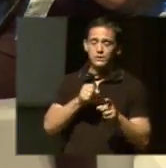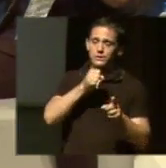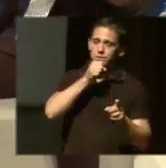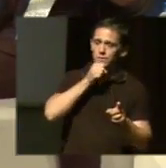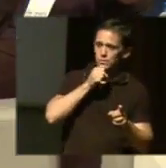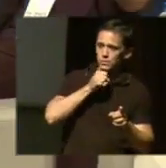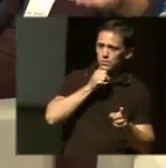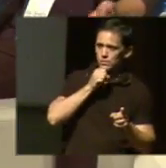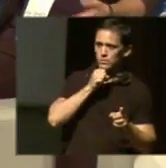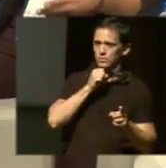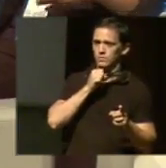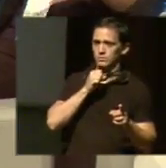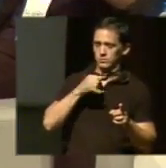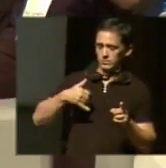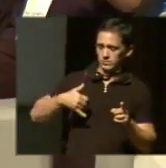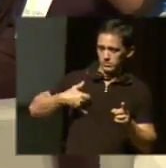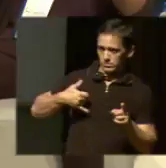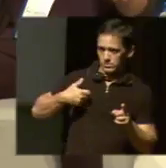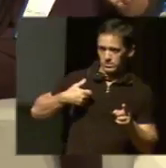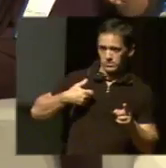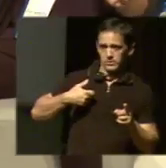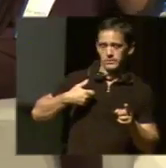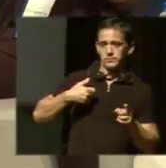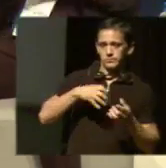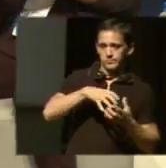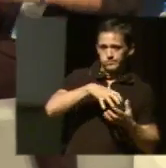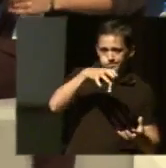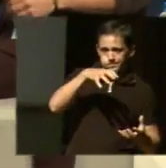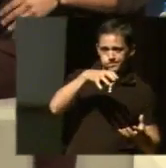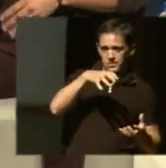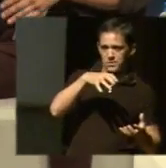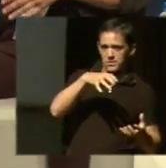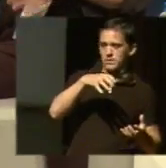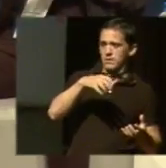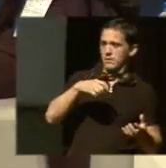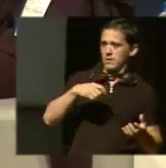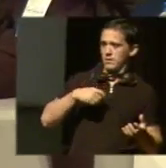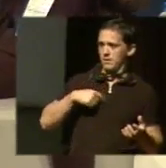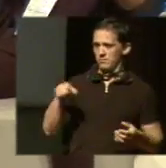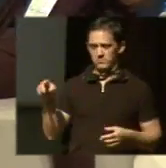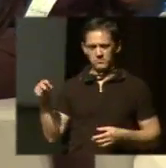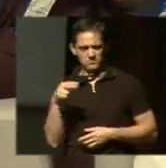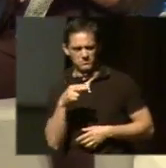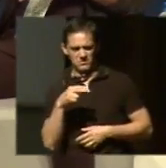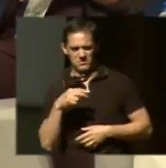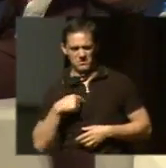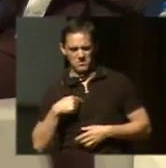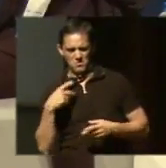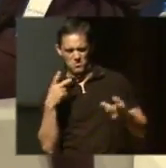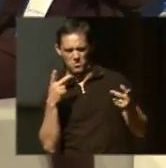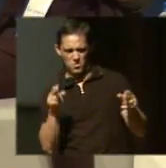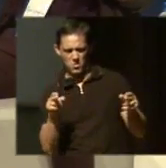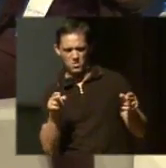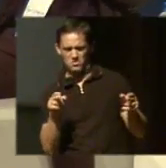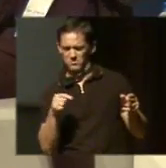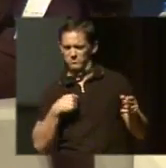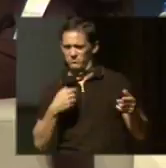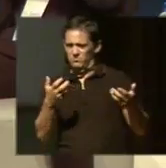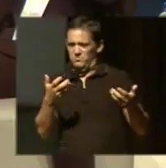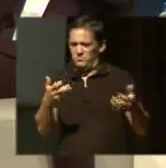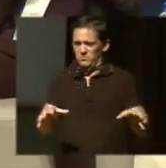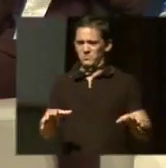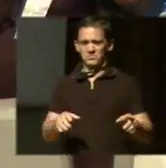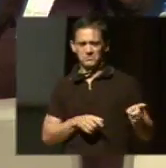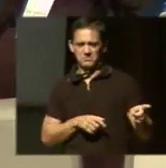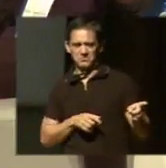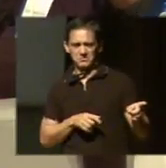pessoa que toma uma certa idade, como um modelo de eu não quero ser aquilo. Porque aquilo não está no padrão da mulher perfeita,